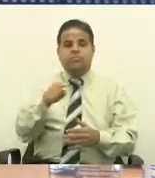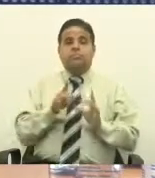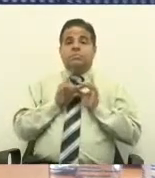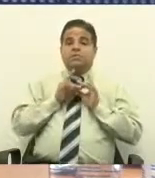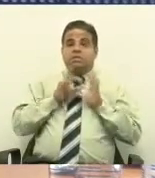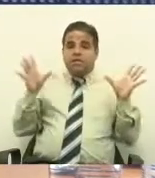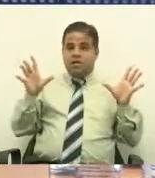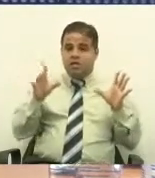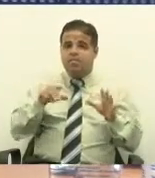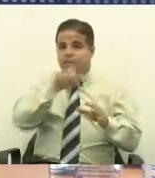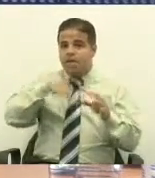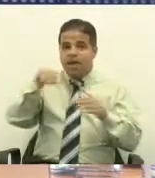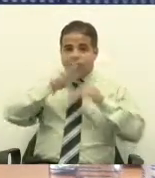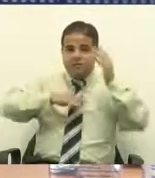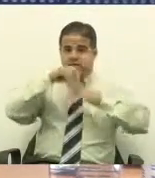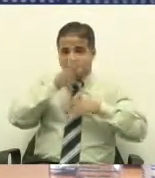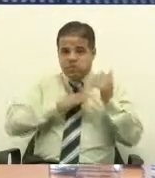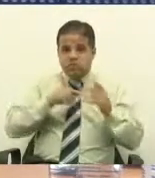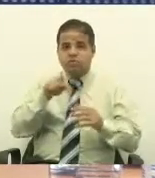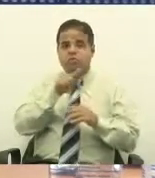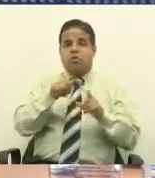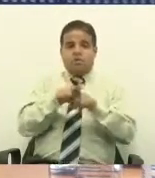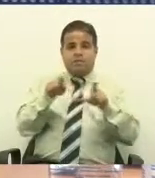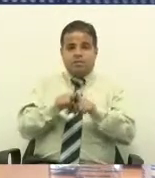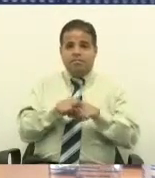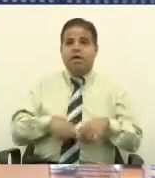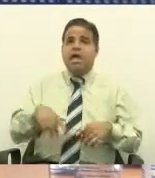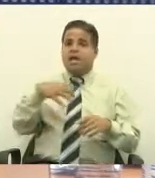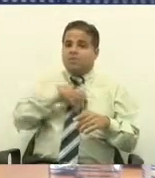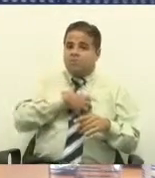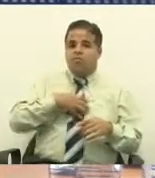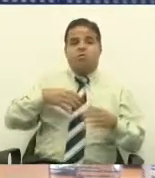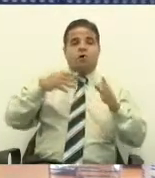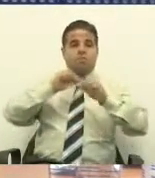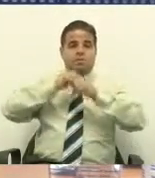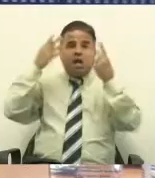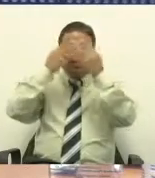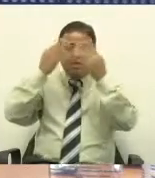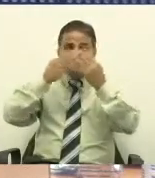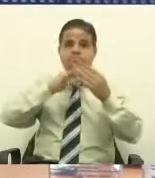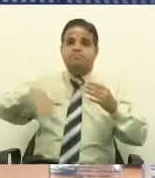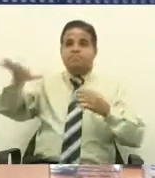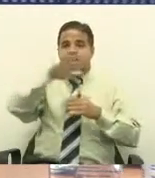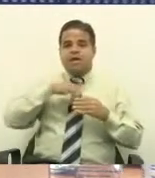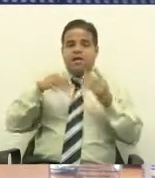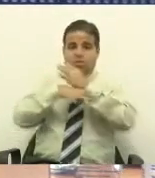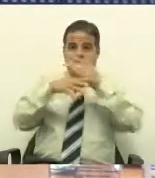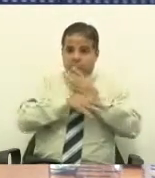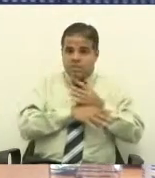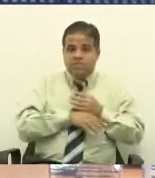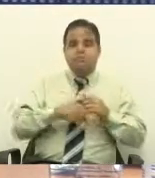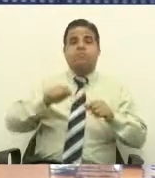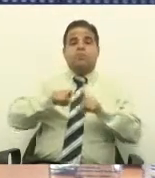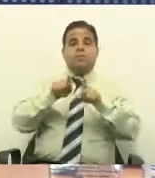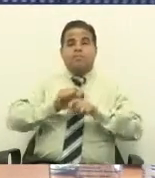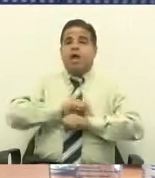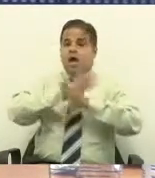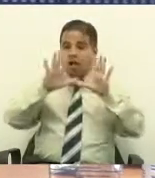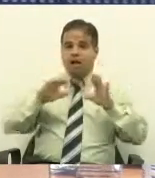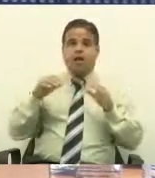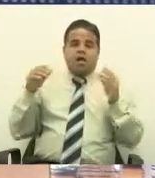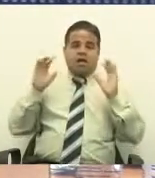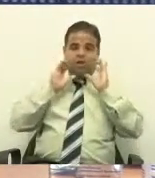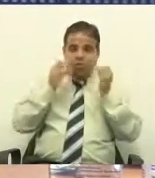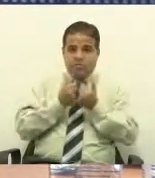nossas ações e, juntamente de uma forma transparente ao município e transparente à